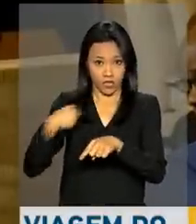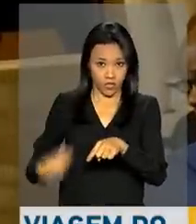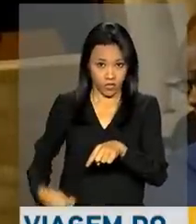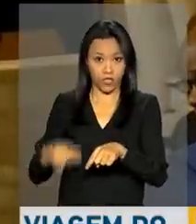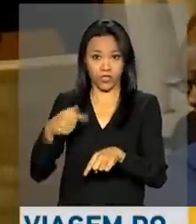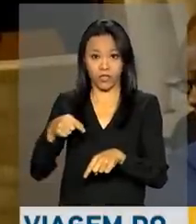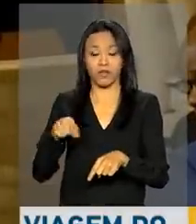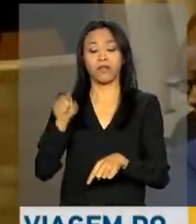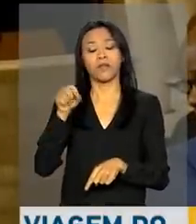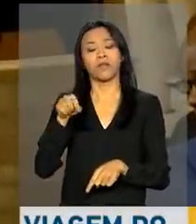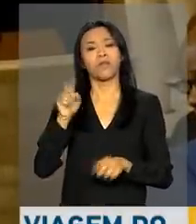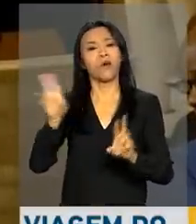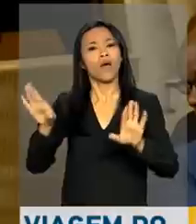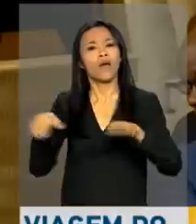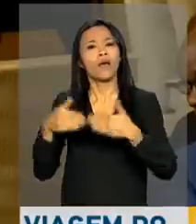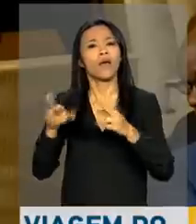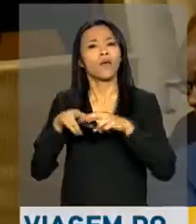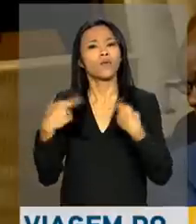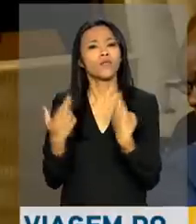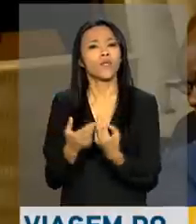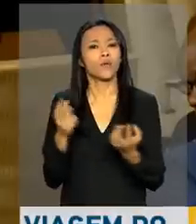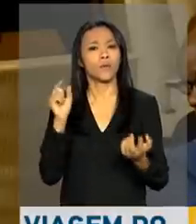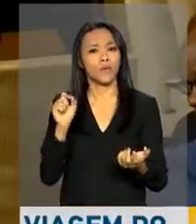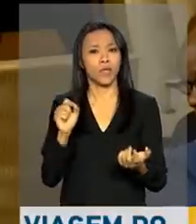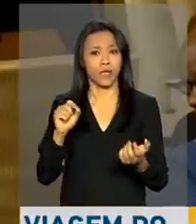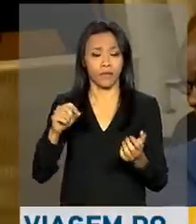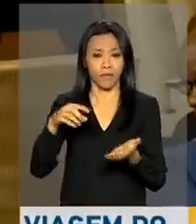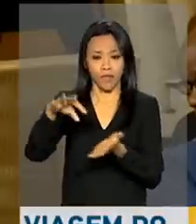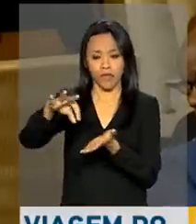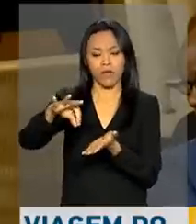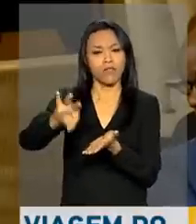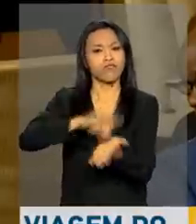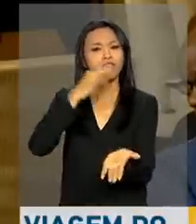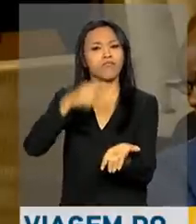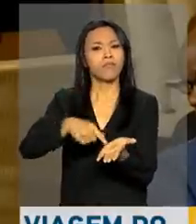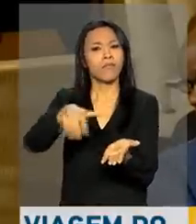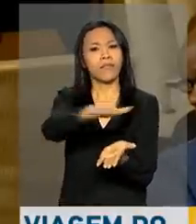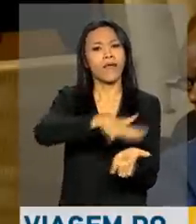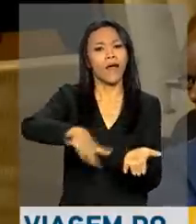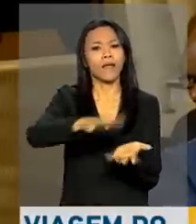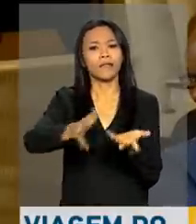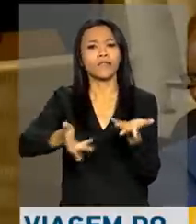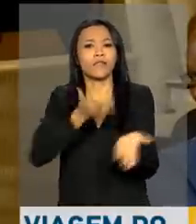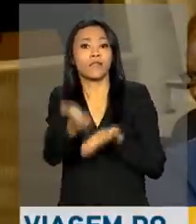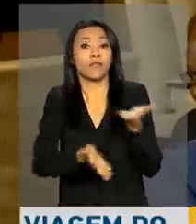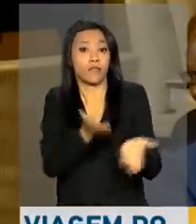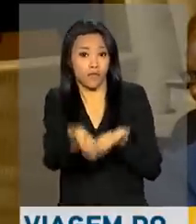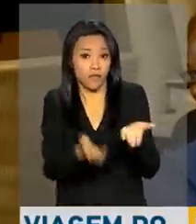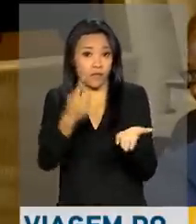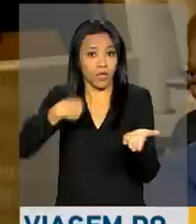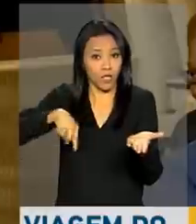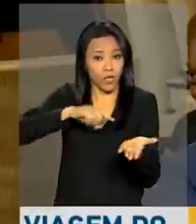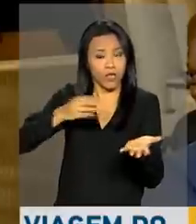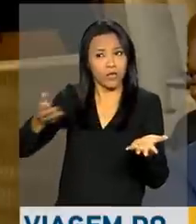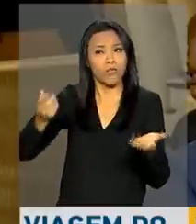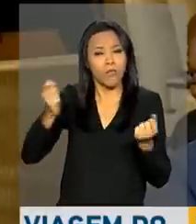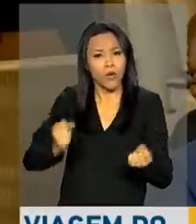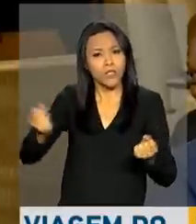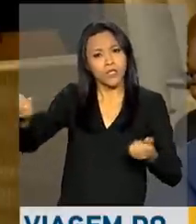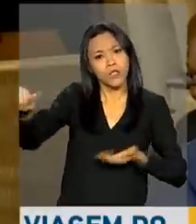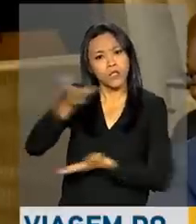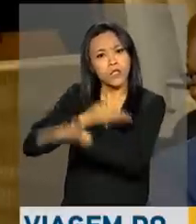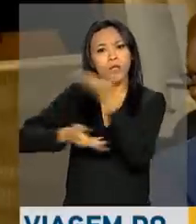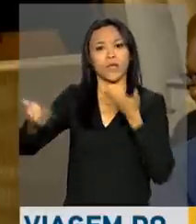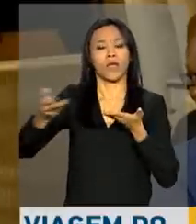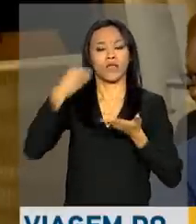de comércio do BRICS, um memorando com a China na área de serviços, para que a gente possa também trocar experiências e